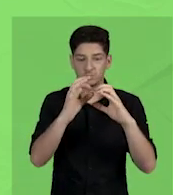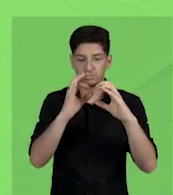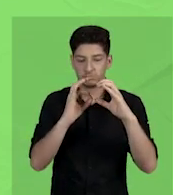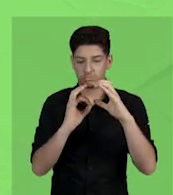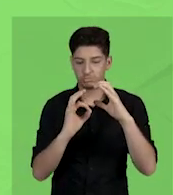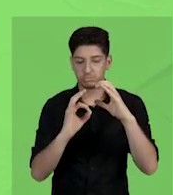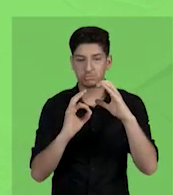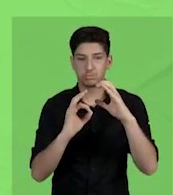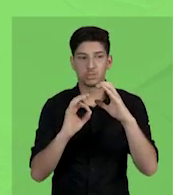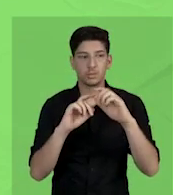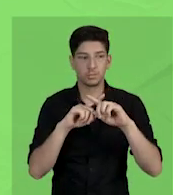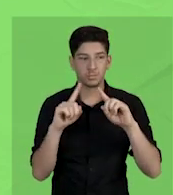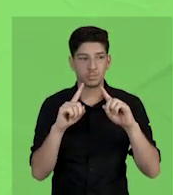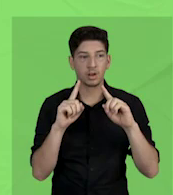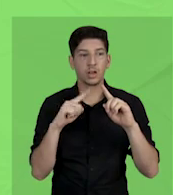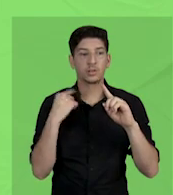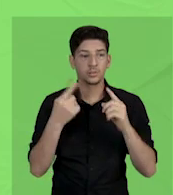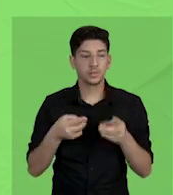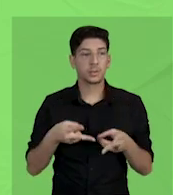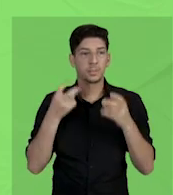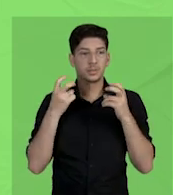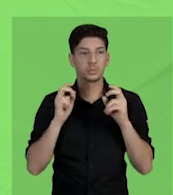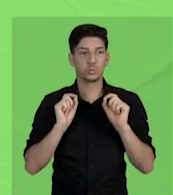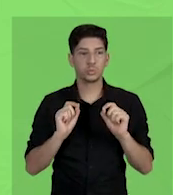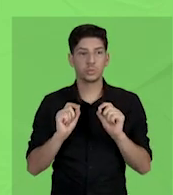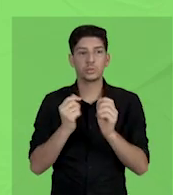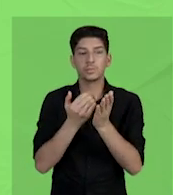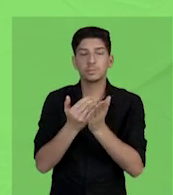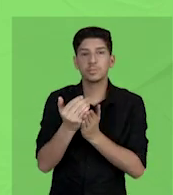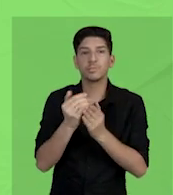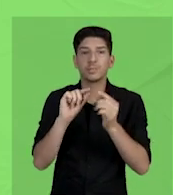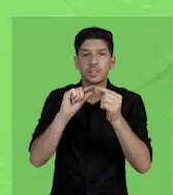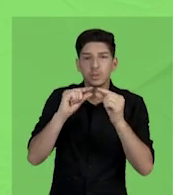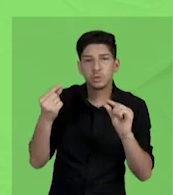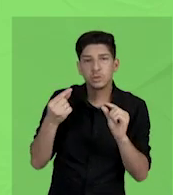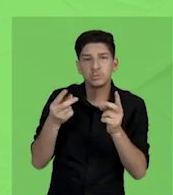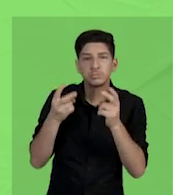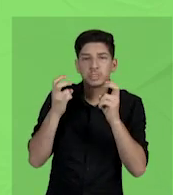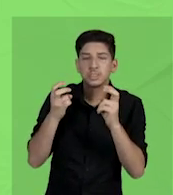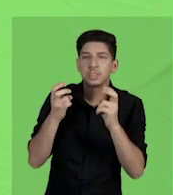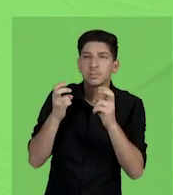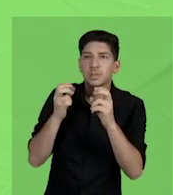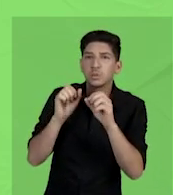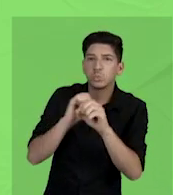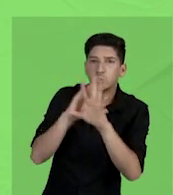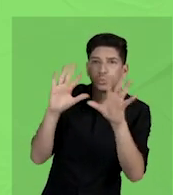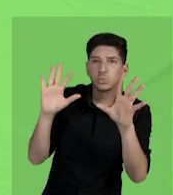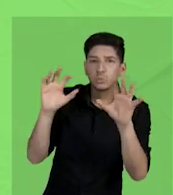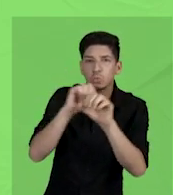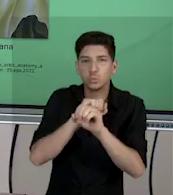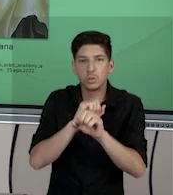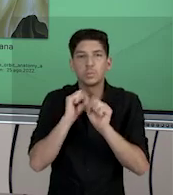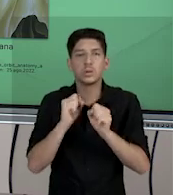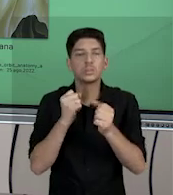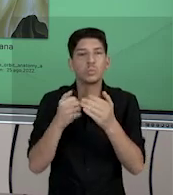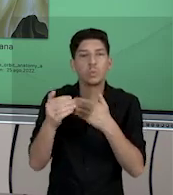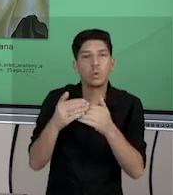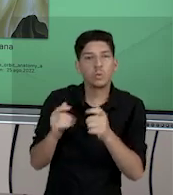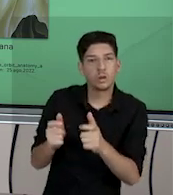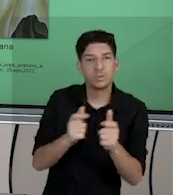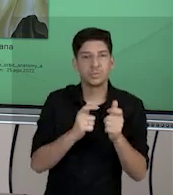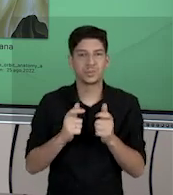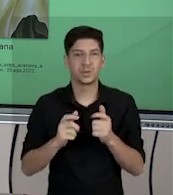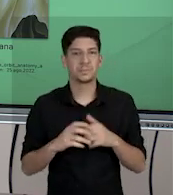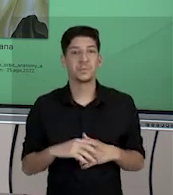que inicialmente essas estruturas que percebiam a luz, elas podiam estar contidas em qualquer região. Como nós temos um